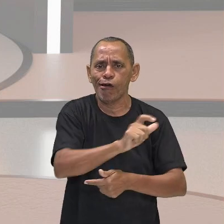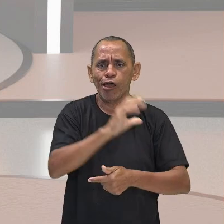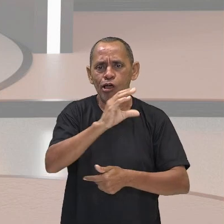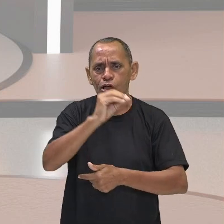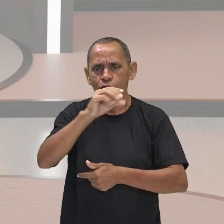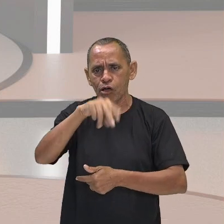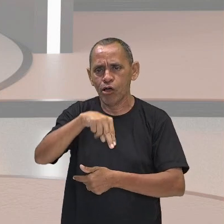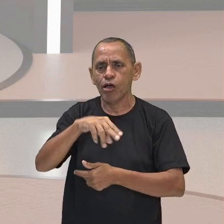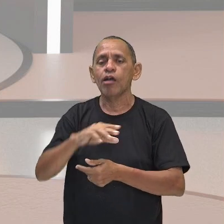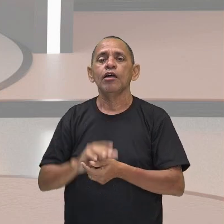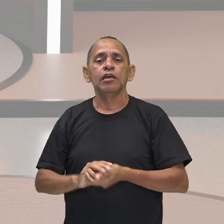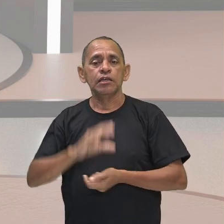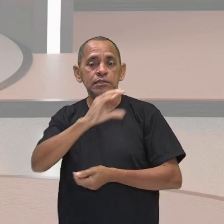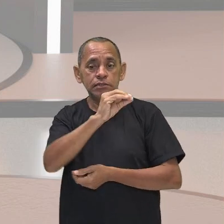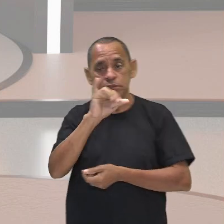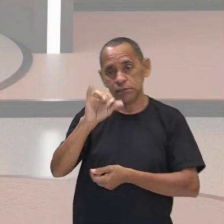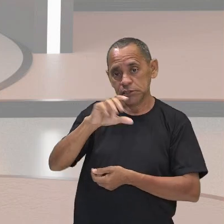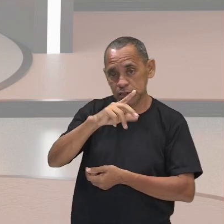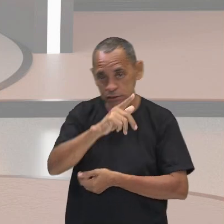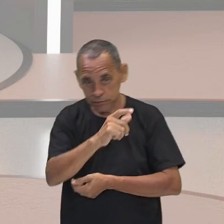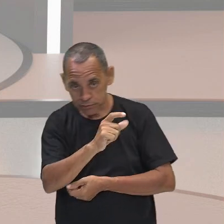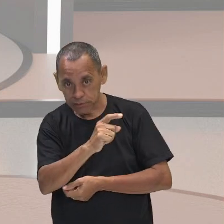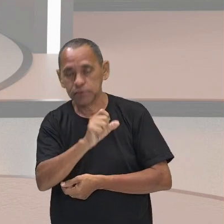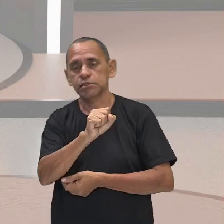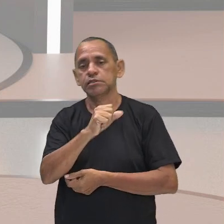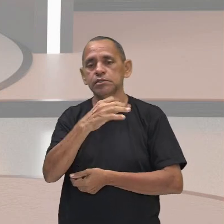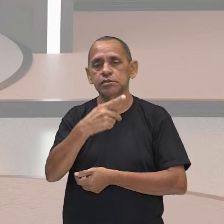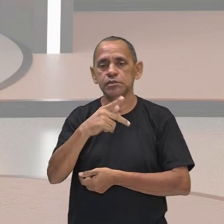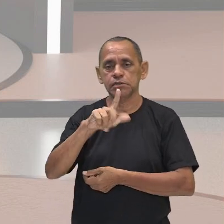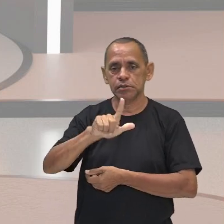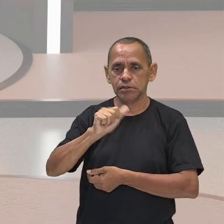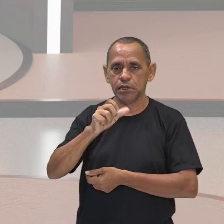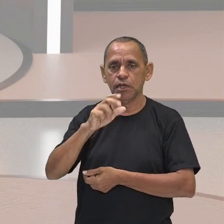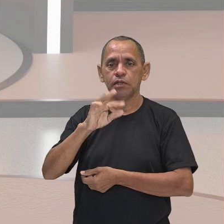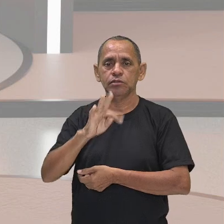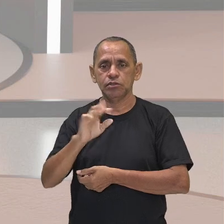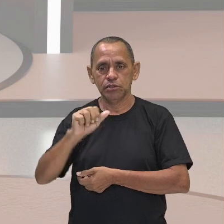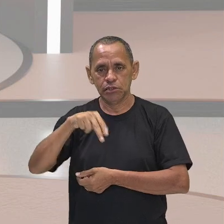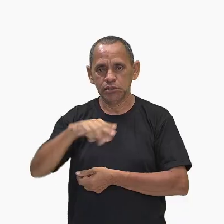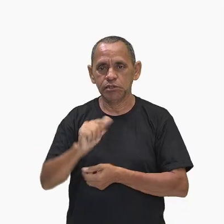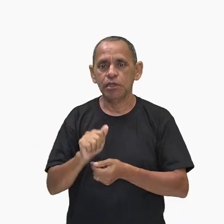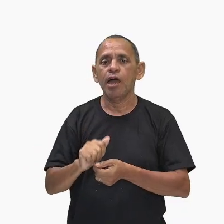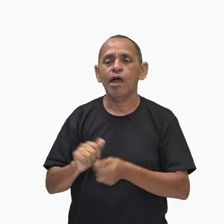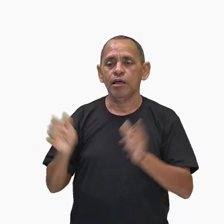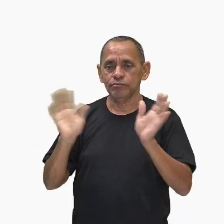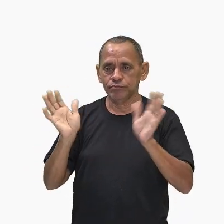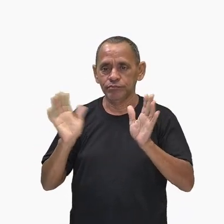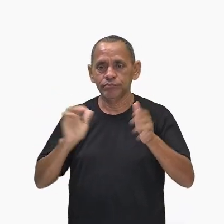Cisplatina e essa parte então do golpe da maioridade. E por aqui então eu me despeço.